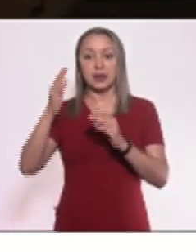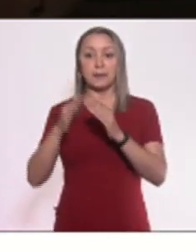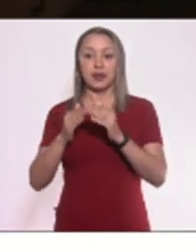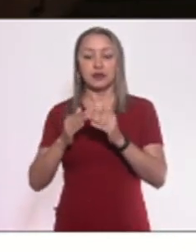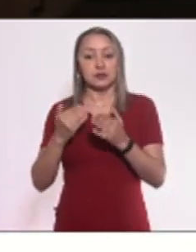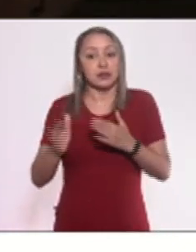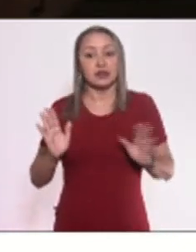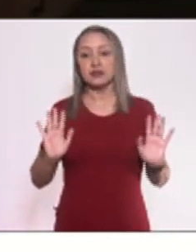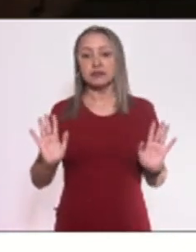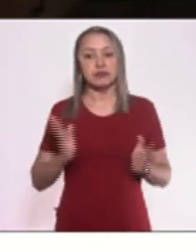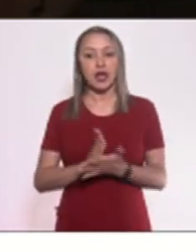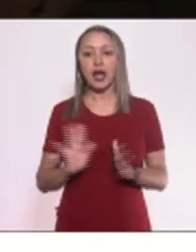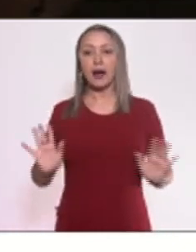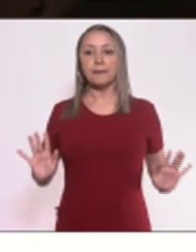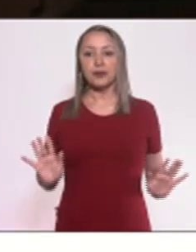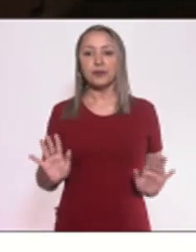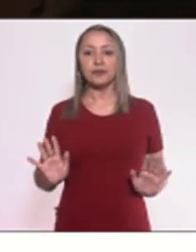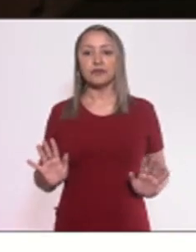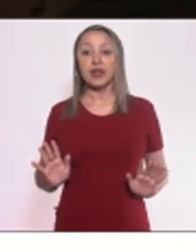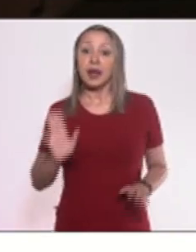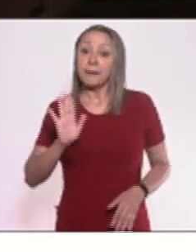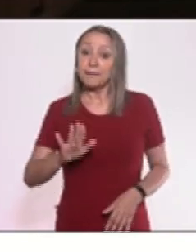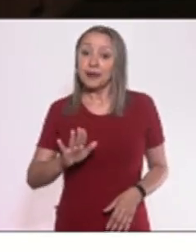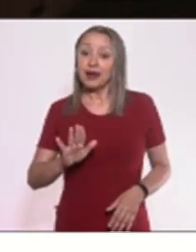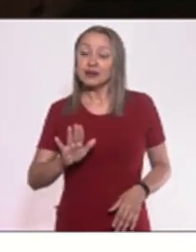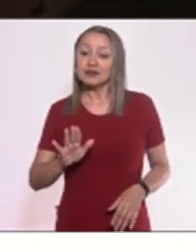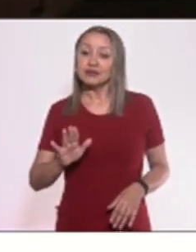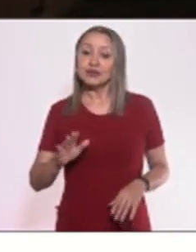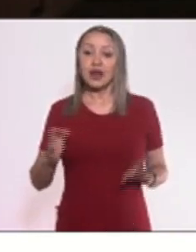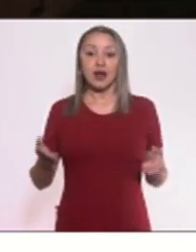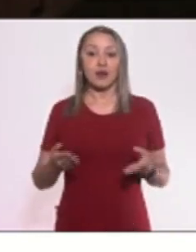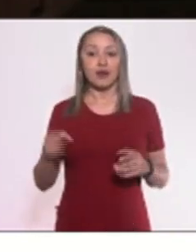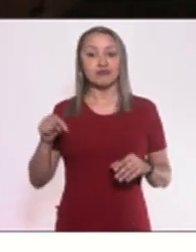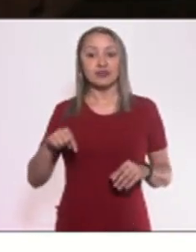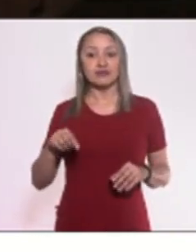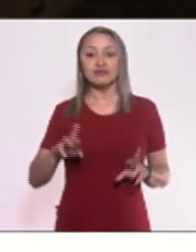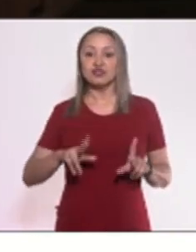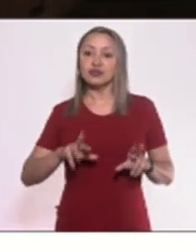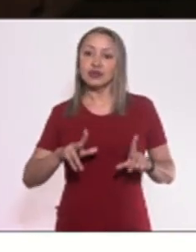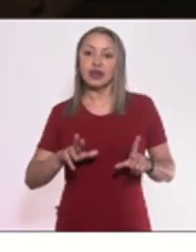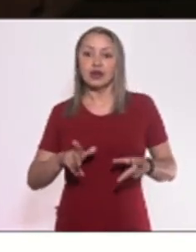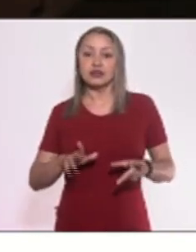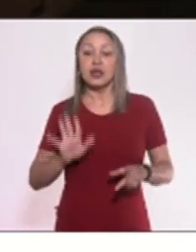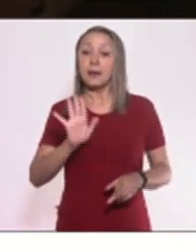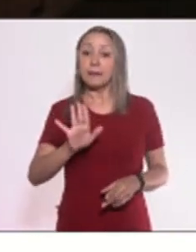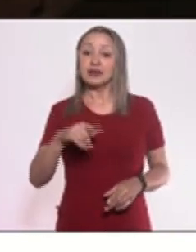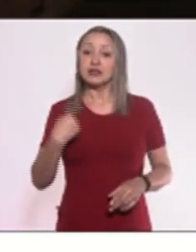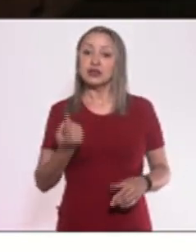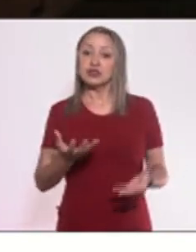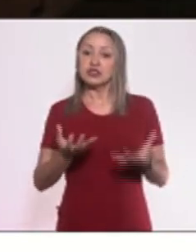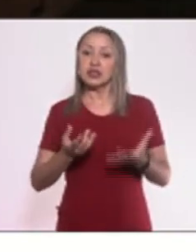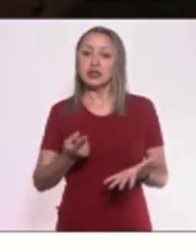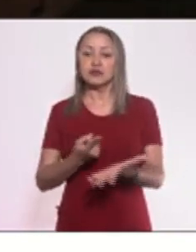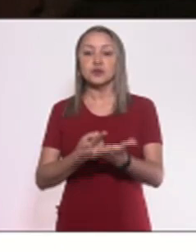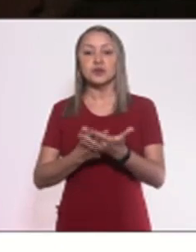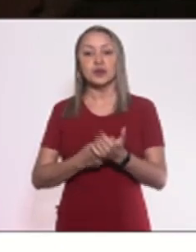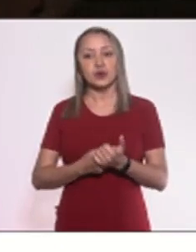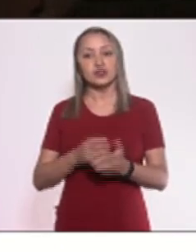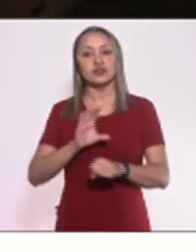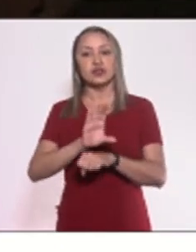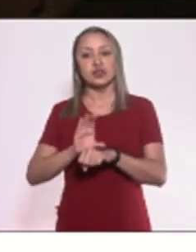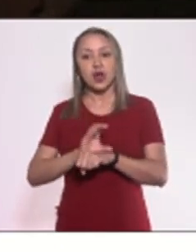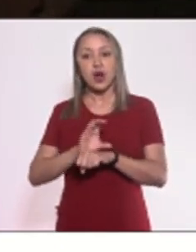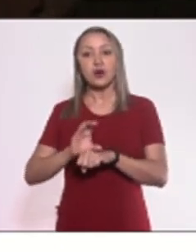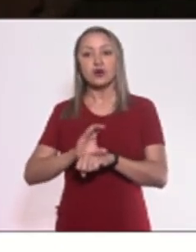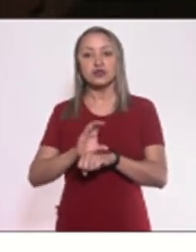acabou. Então, senhora presidente, se a gente quer defender a Constituição